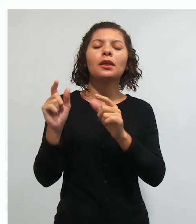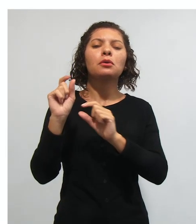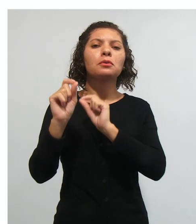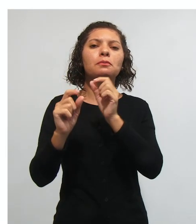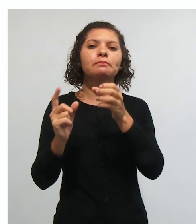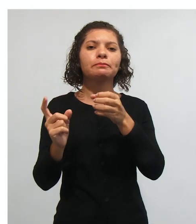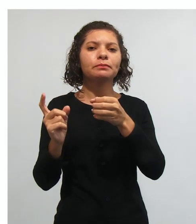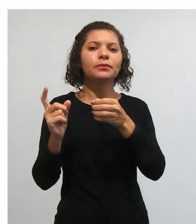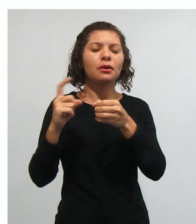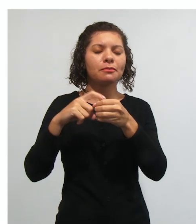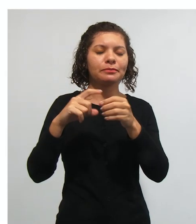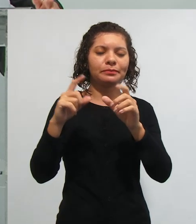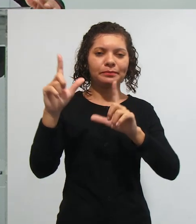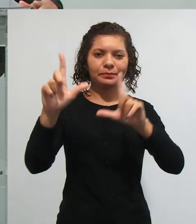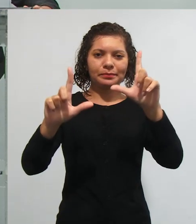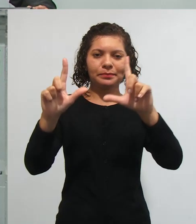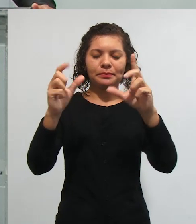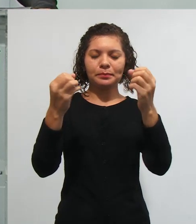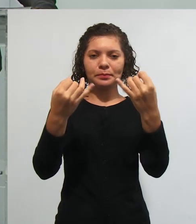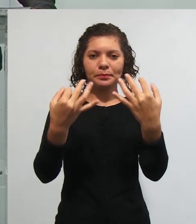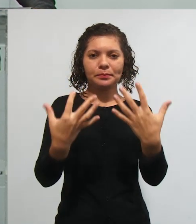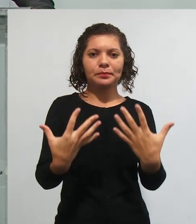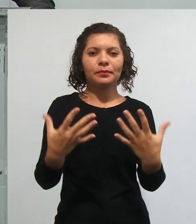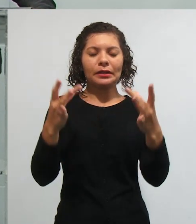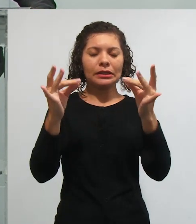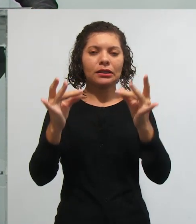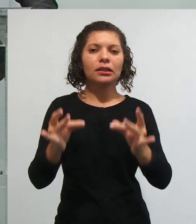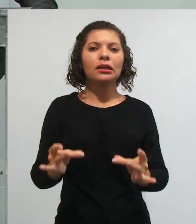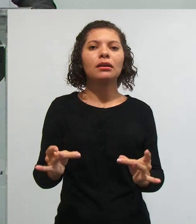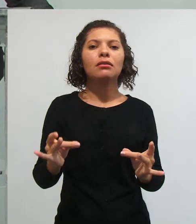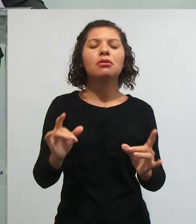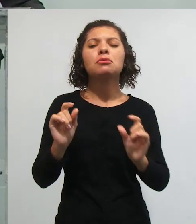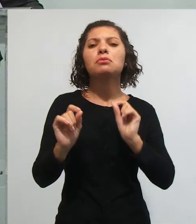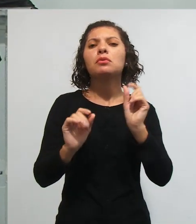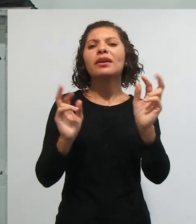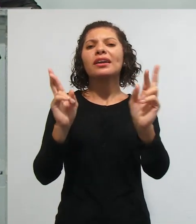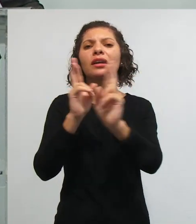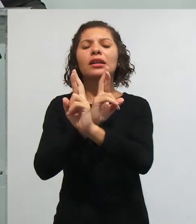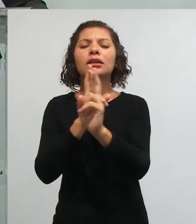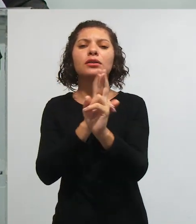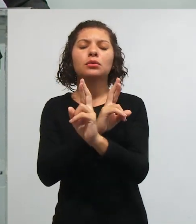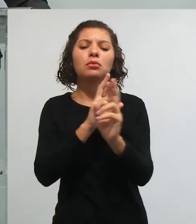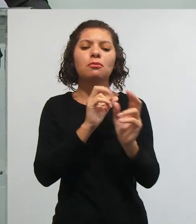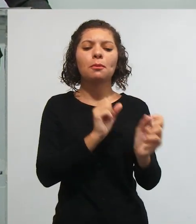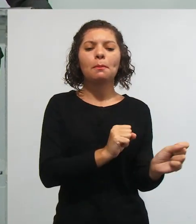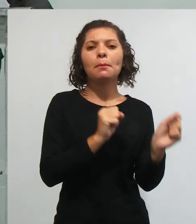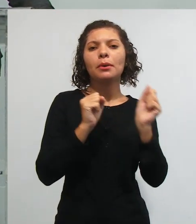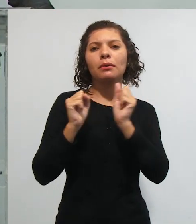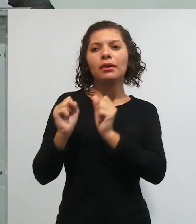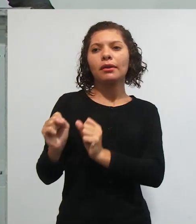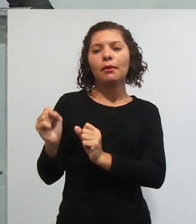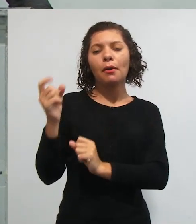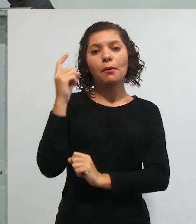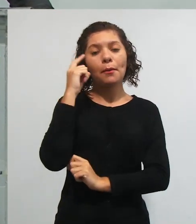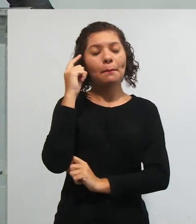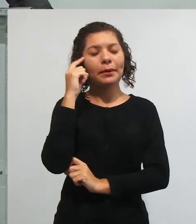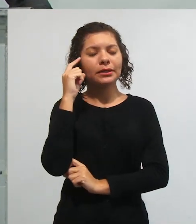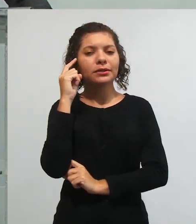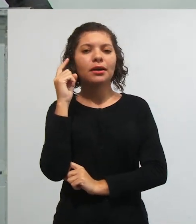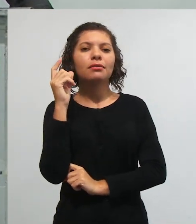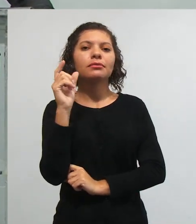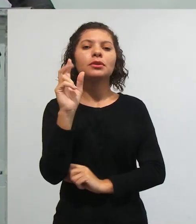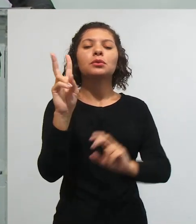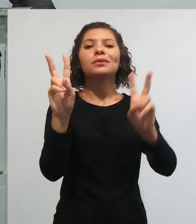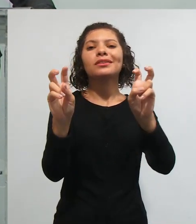organizam volta aqui para mim então quais são essas relações de poder Vamos pensar hoje no